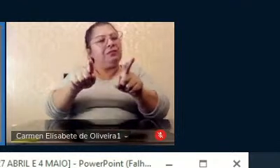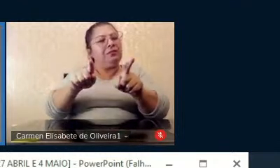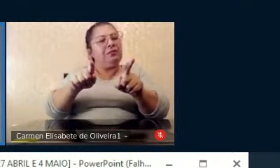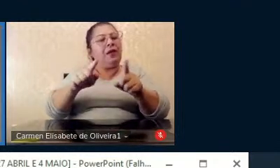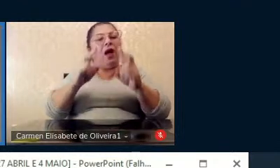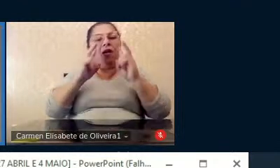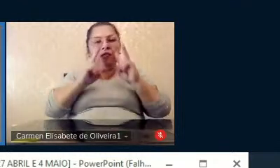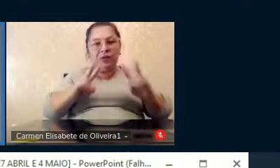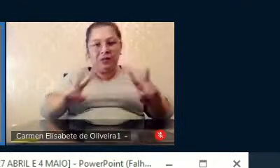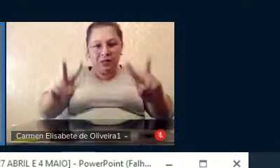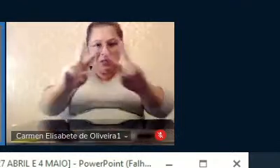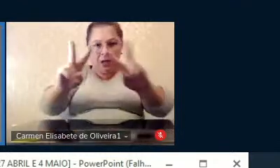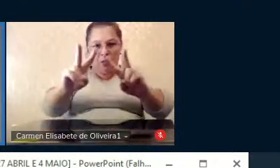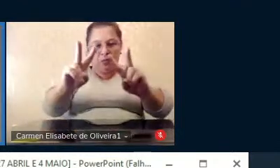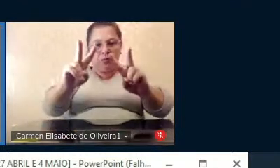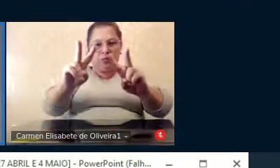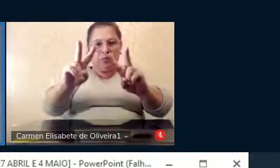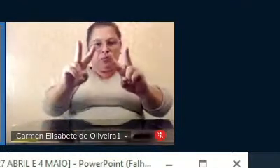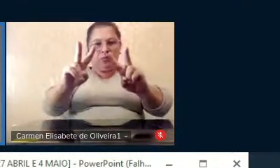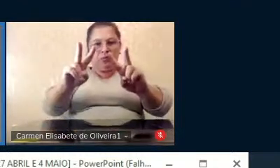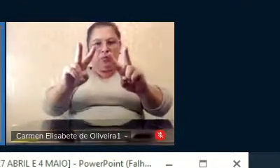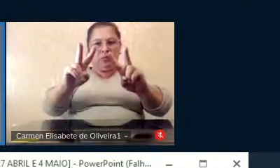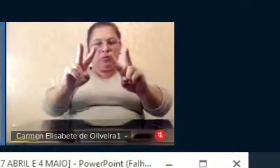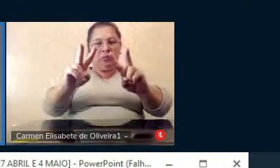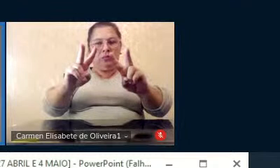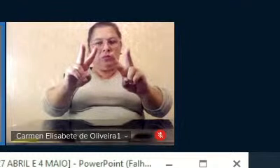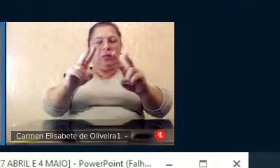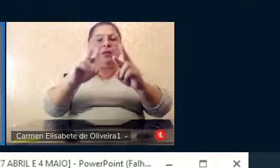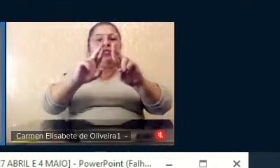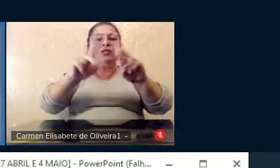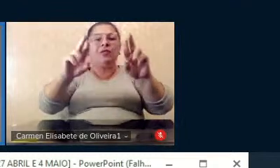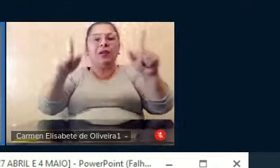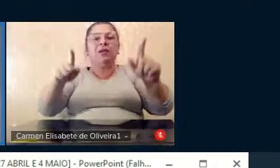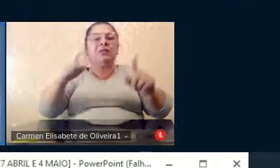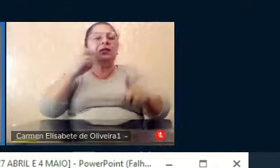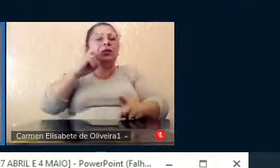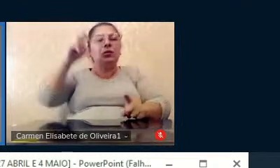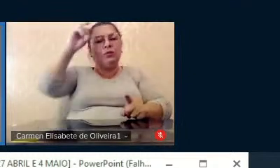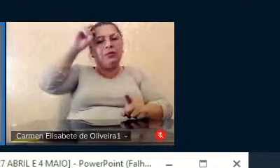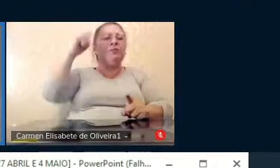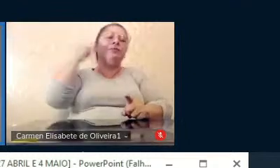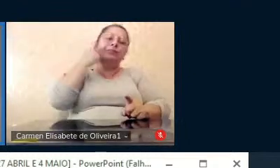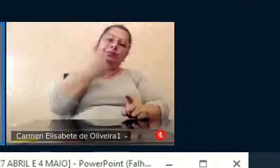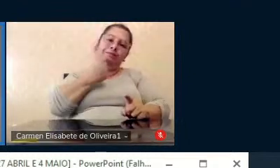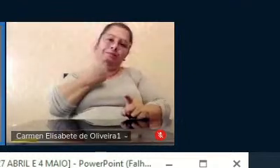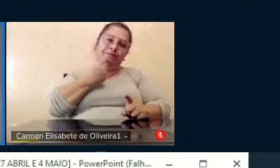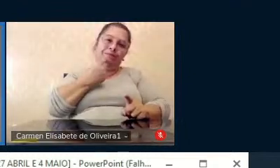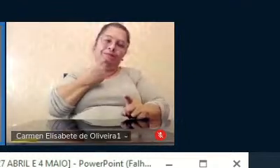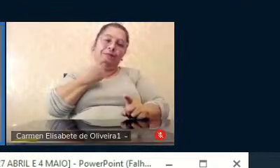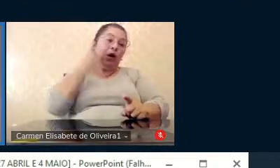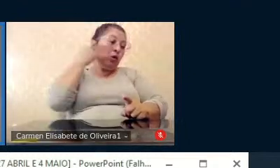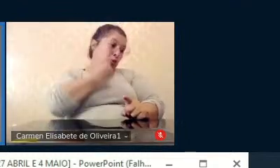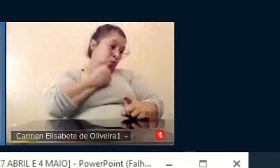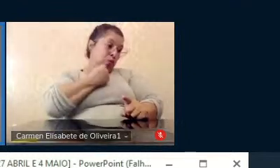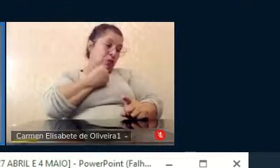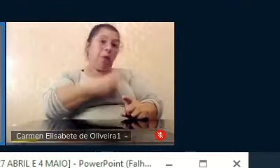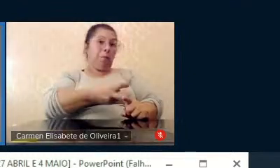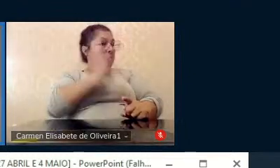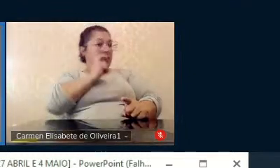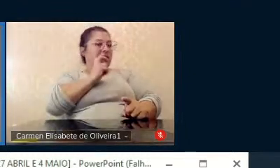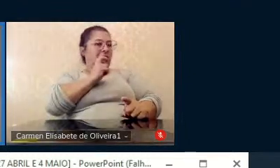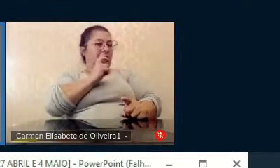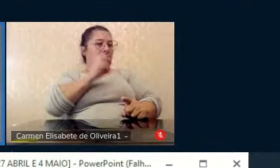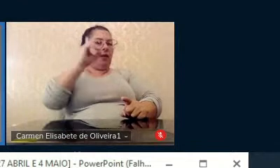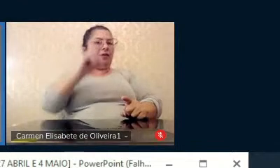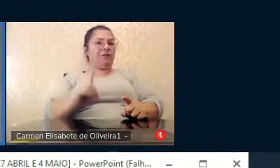essa visão socioantropológica, ela considera a diferença linguística e cultural do surdo. Ele não vê a deficiência, ele